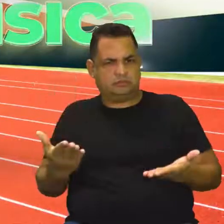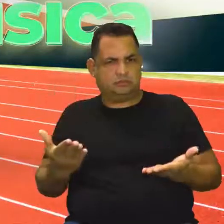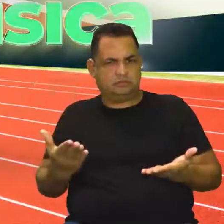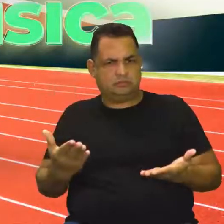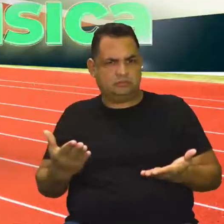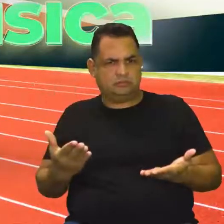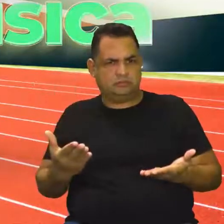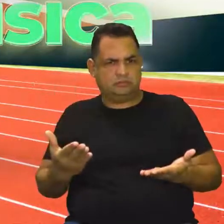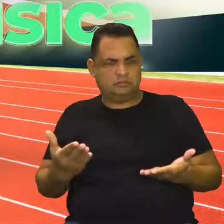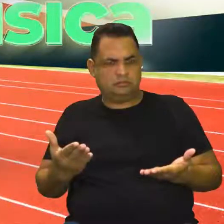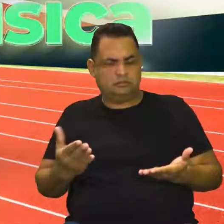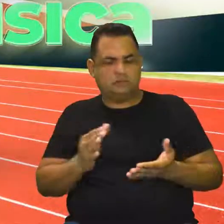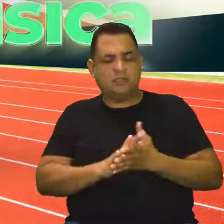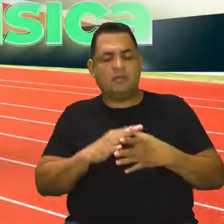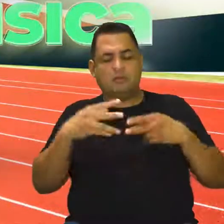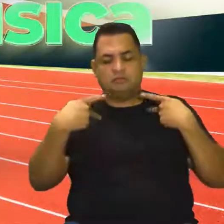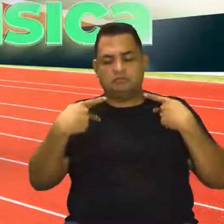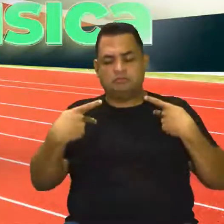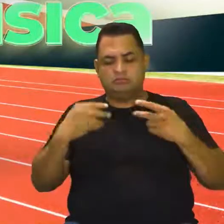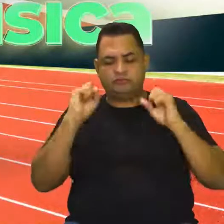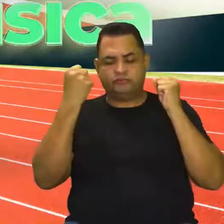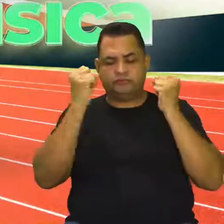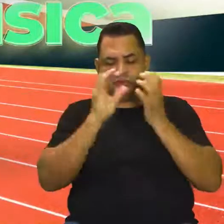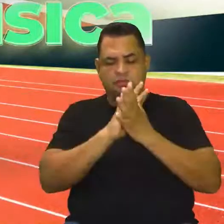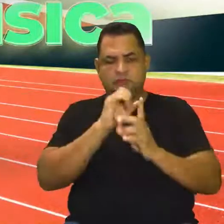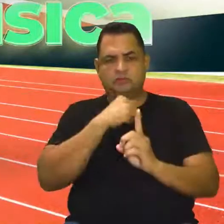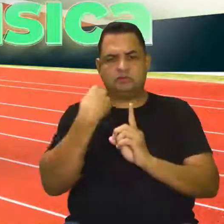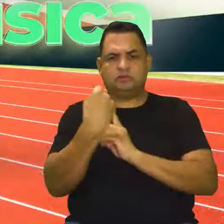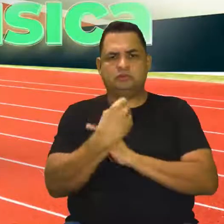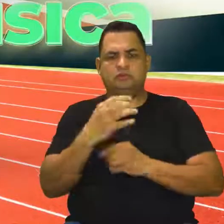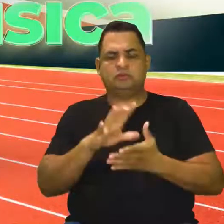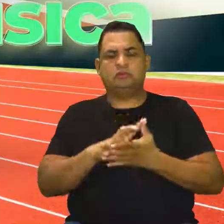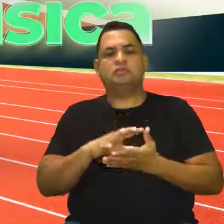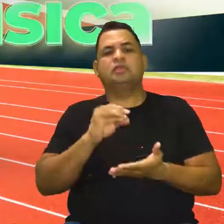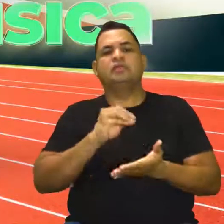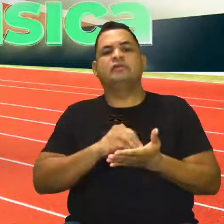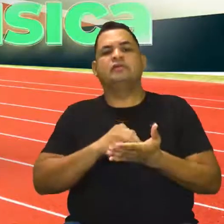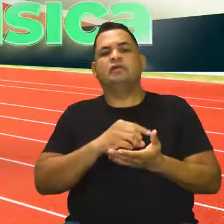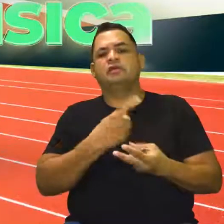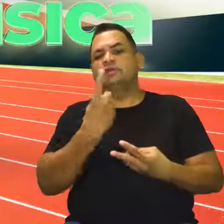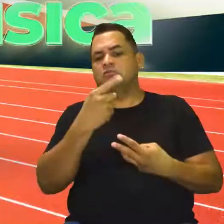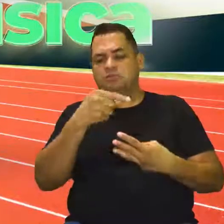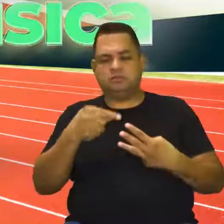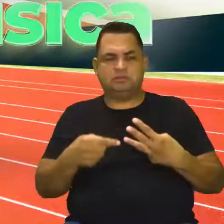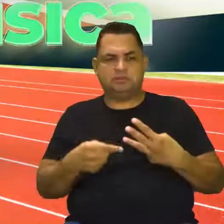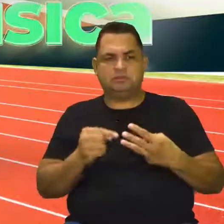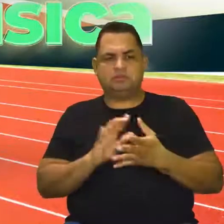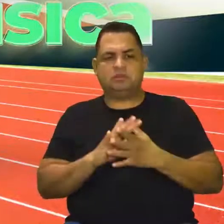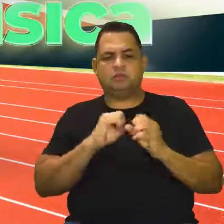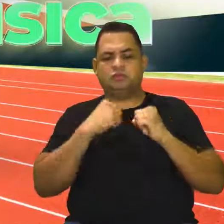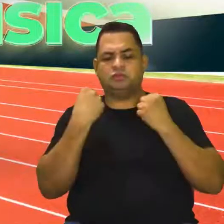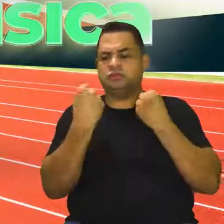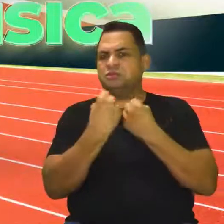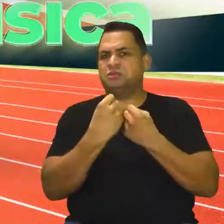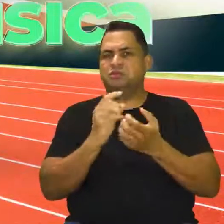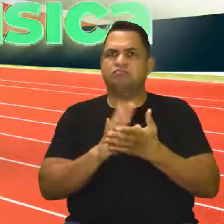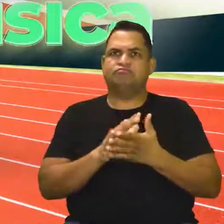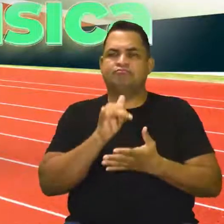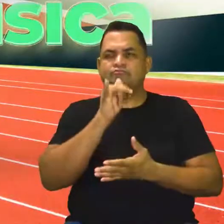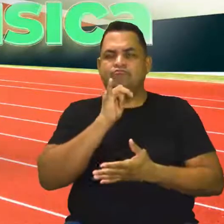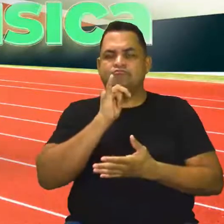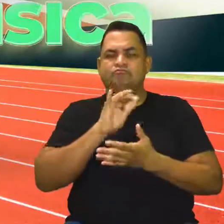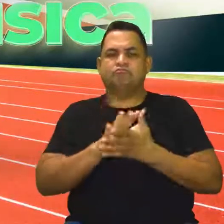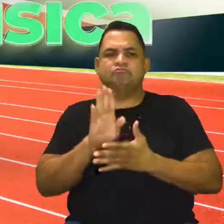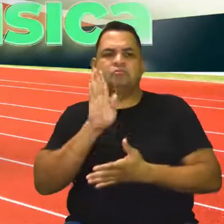dimensão física e social. E eu tenho uma falha em uma delas. O meu social não está muito legal, por exemplo,